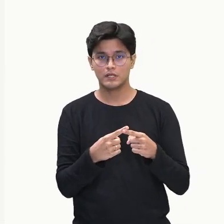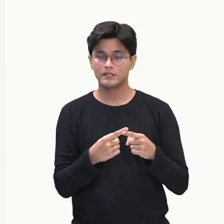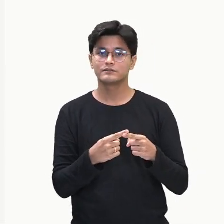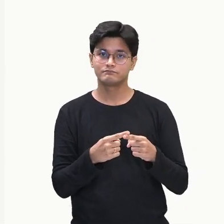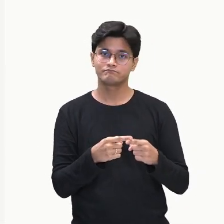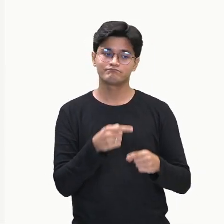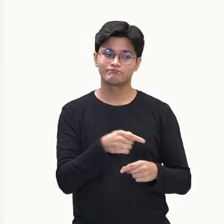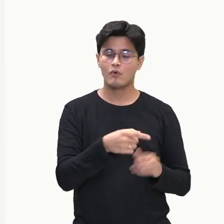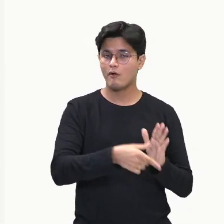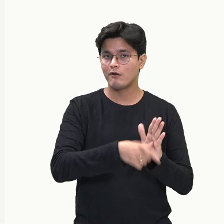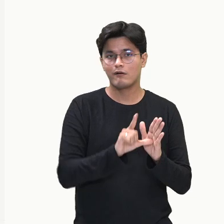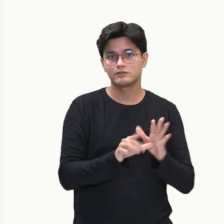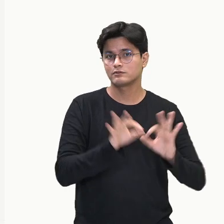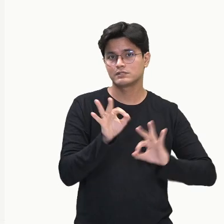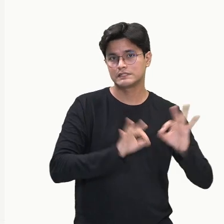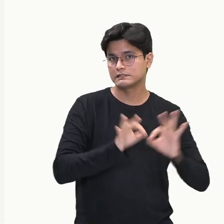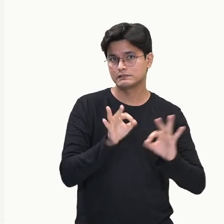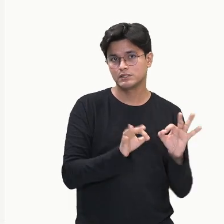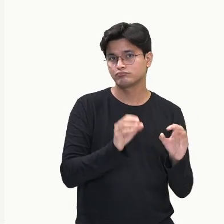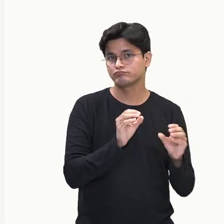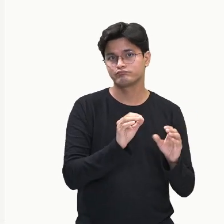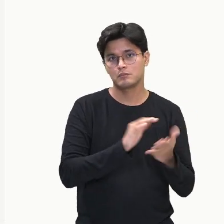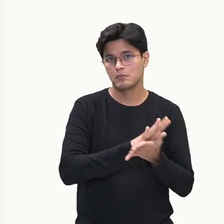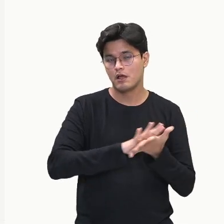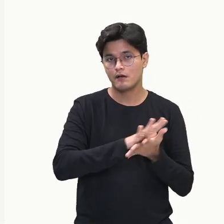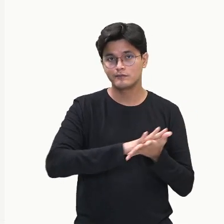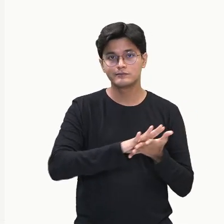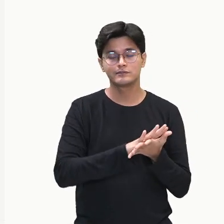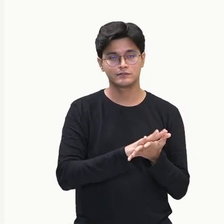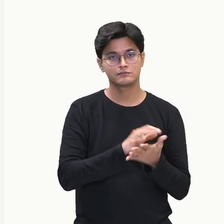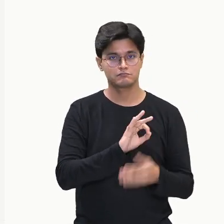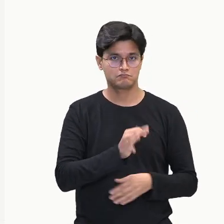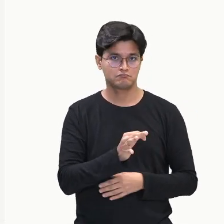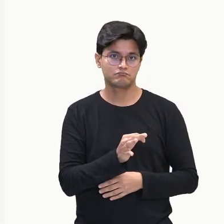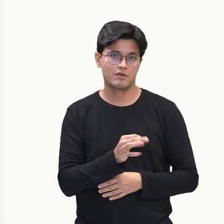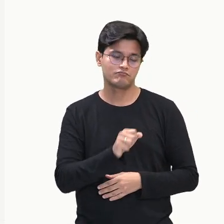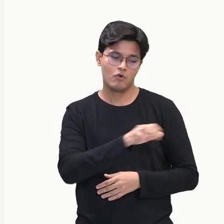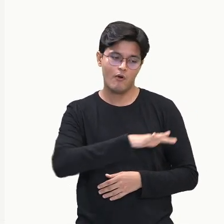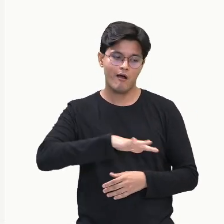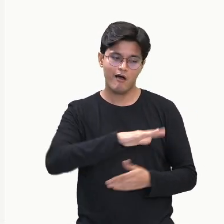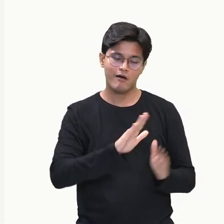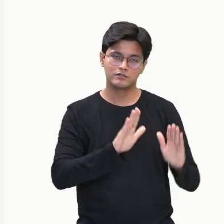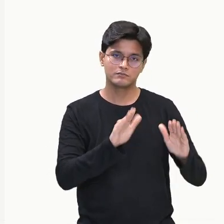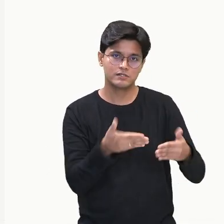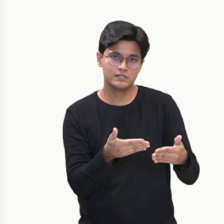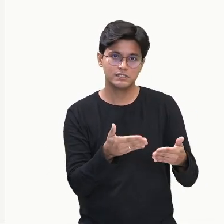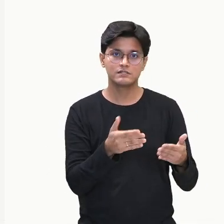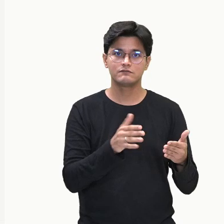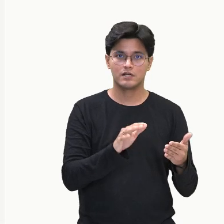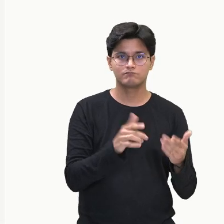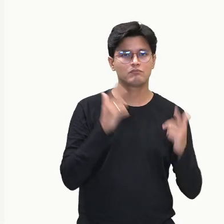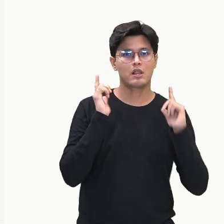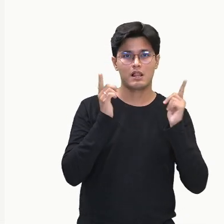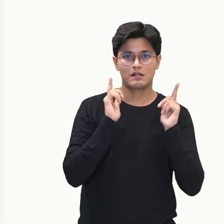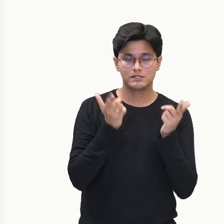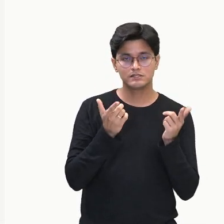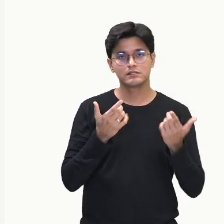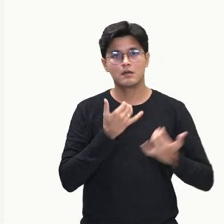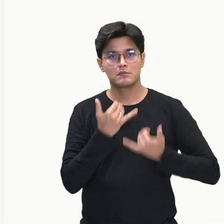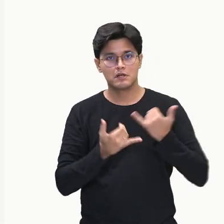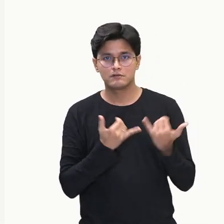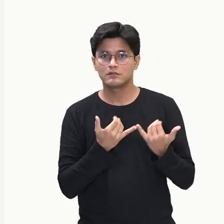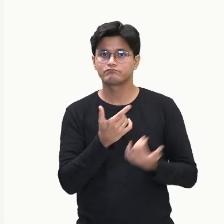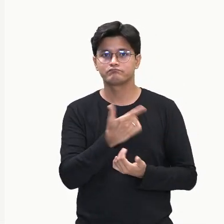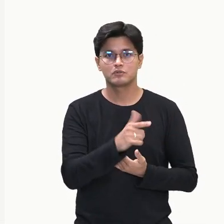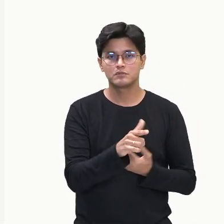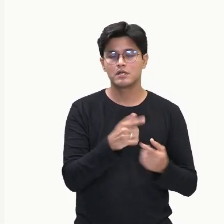daquele lugar não ter sido planejado, né? Não ter sido reservada ali uma área para um espaço público, para um espaço de lazer